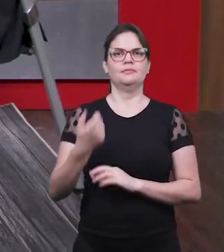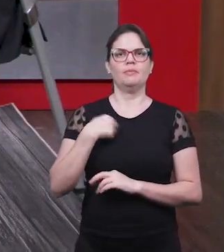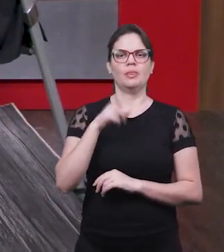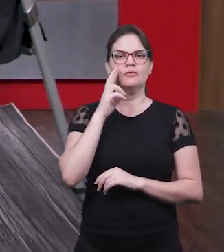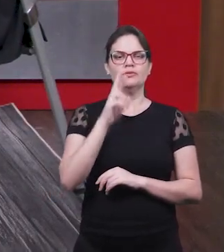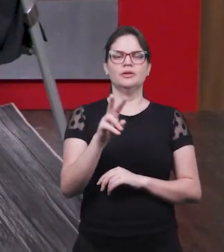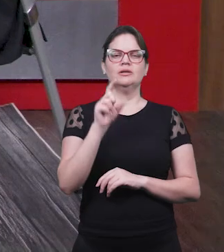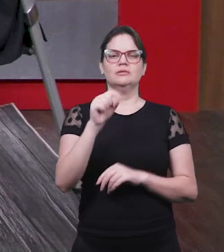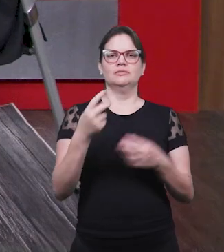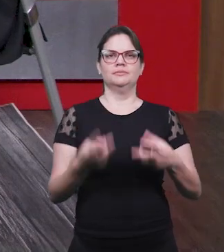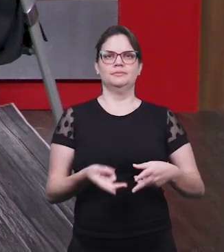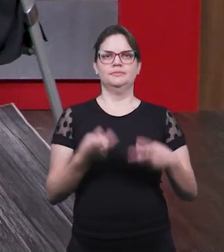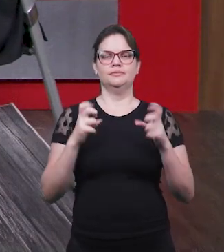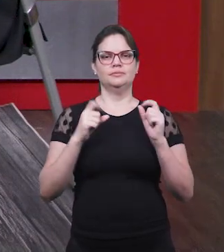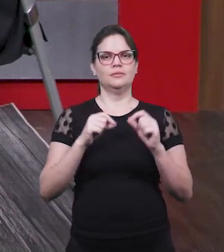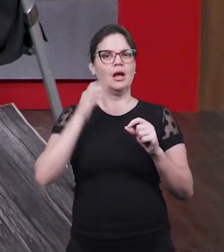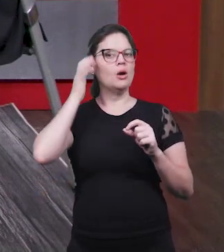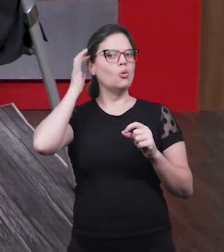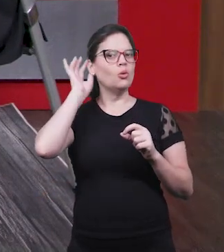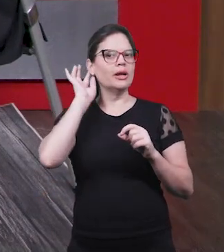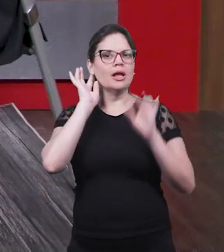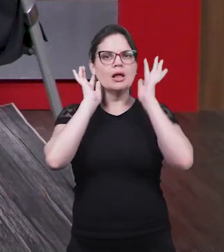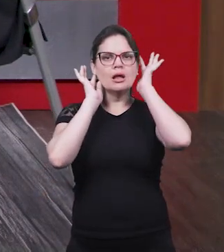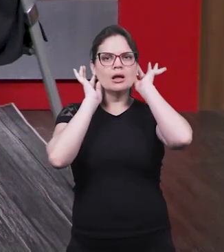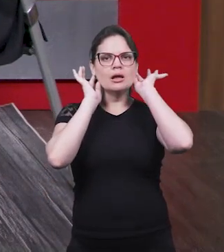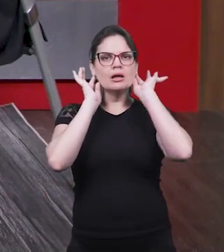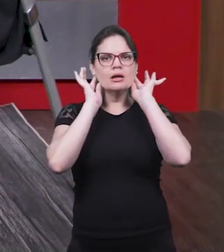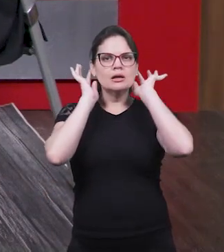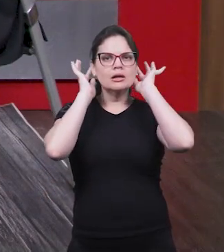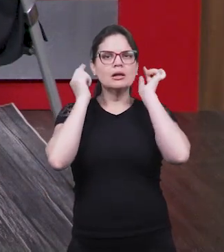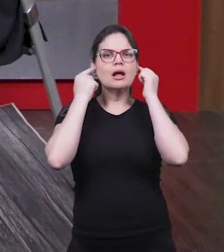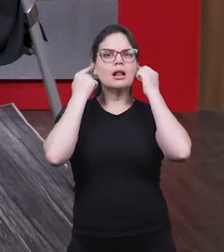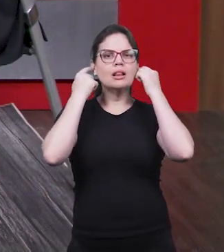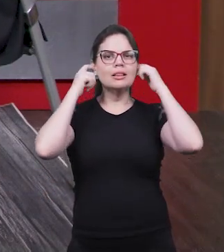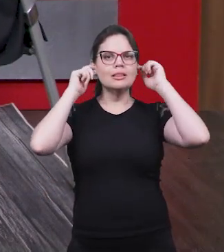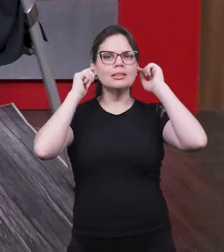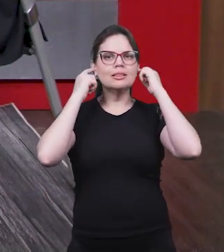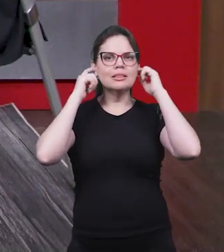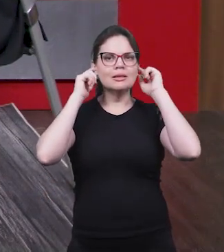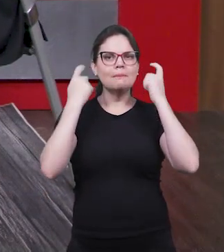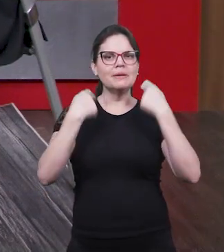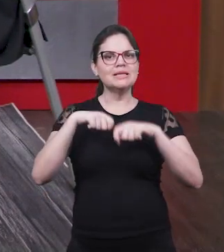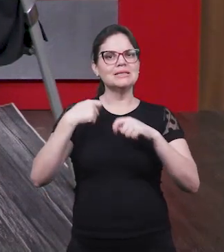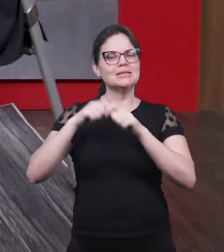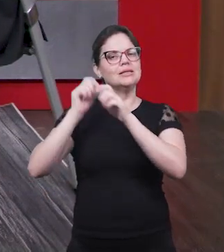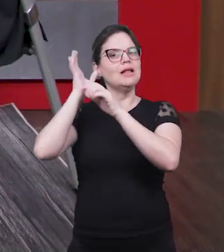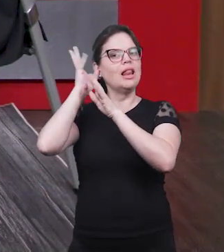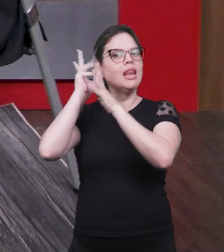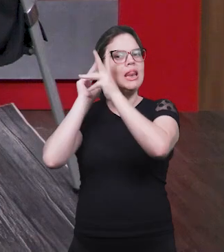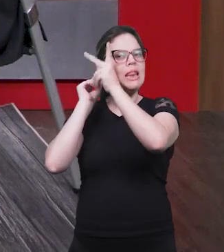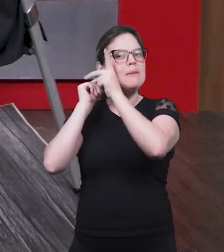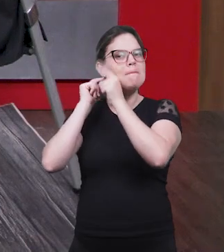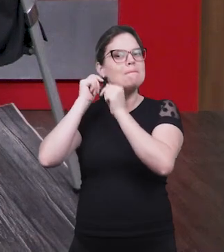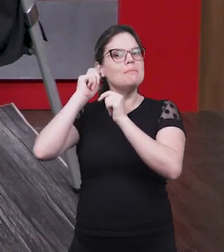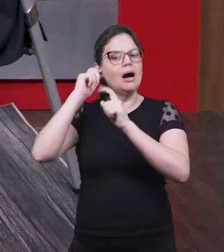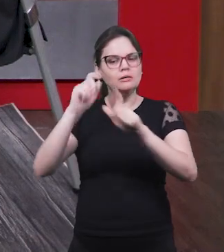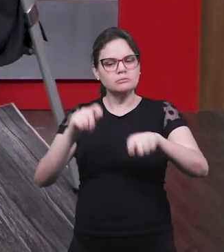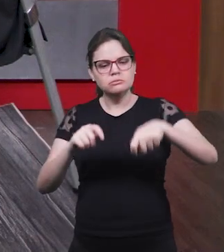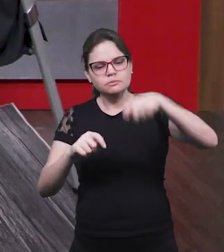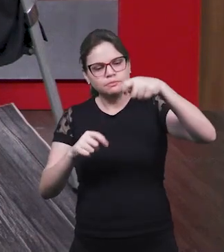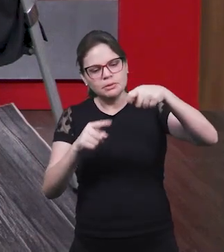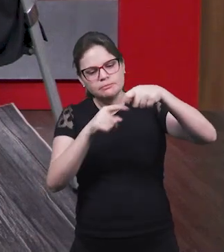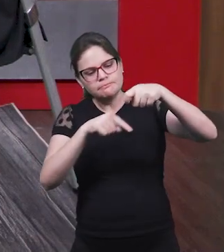você comentou que a orelha, o cuidado com a higiene da orelha. Por quê? Porque ela pode